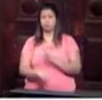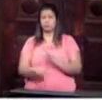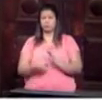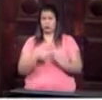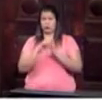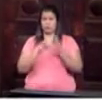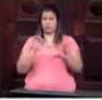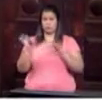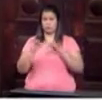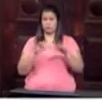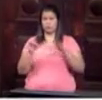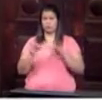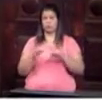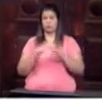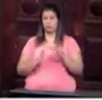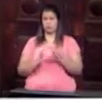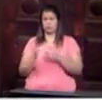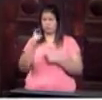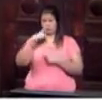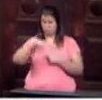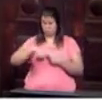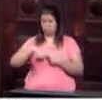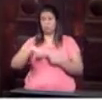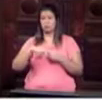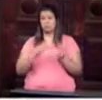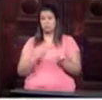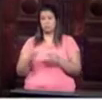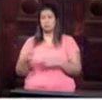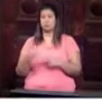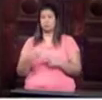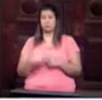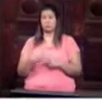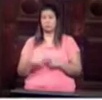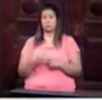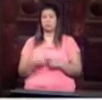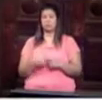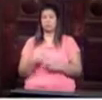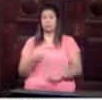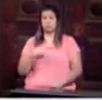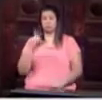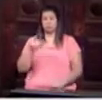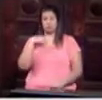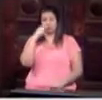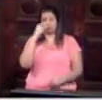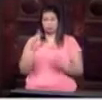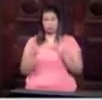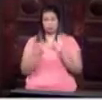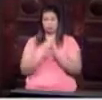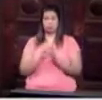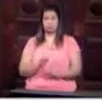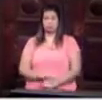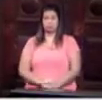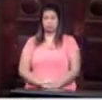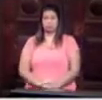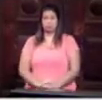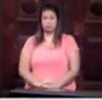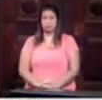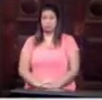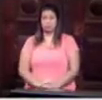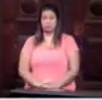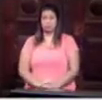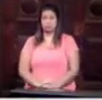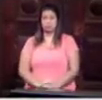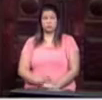antes do projeto retornar à ordem do dia, que vai ser uma vergonha para o Poder Legislativo. Obrigado, deputado Paulo Ramos, por